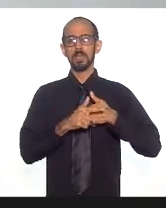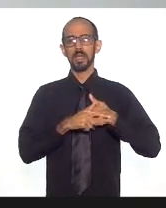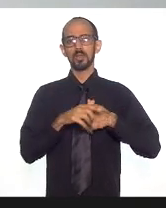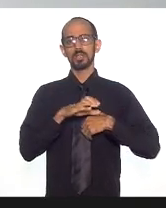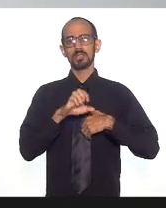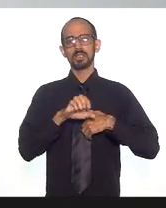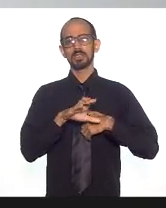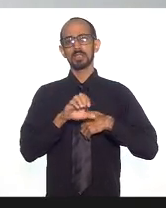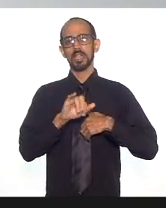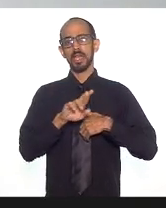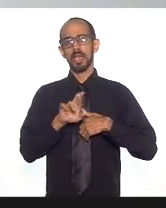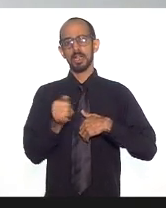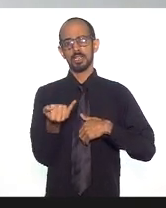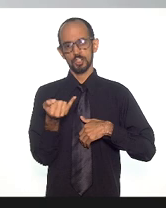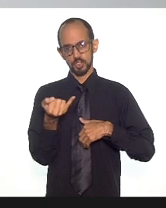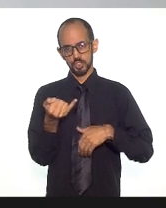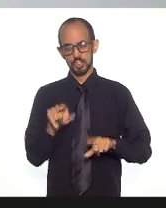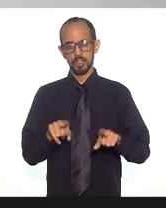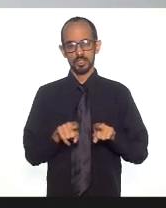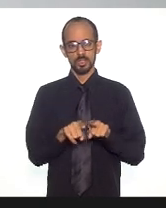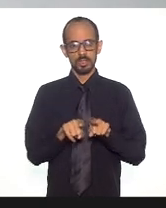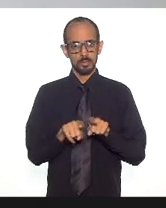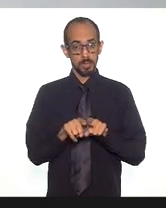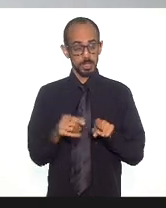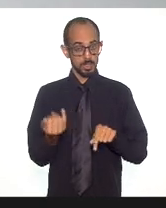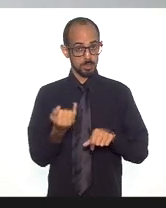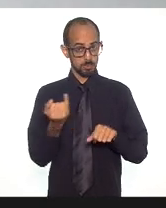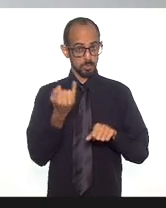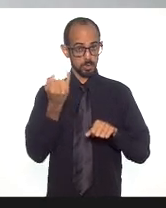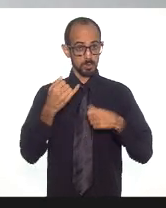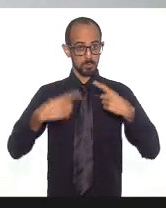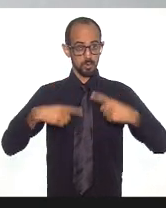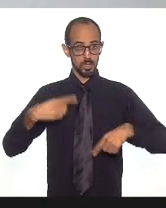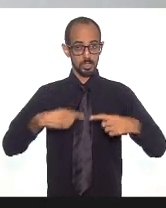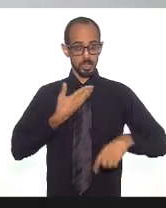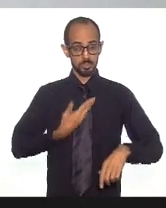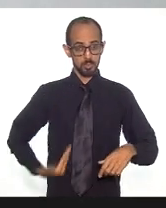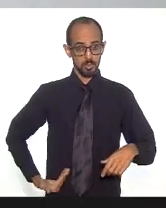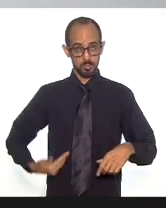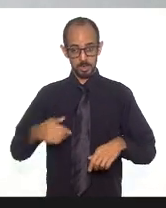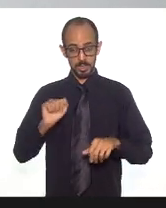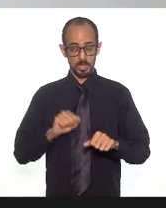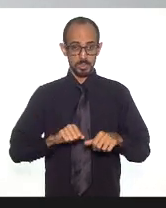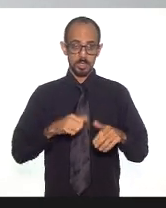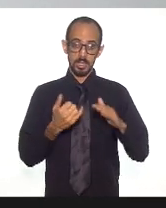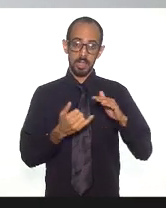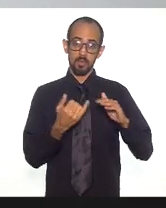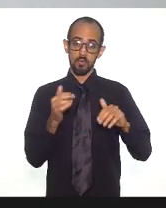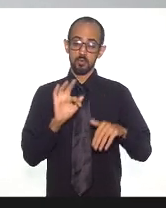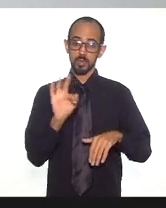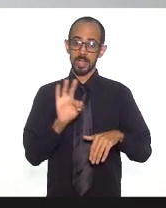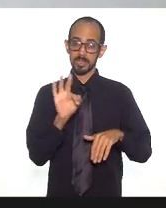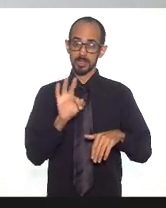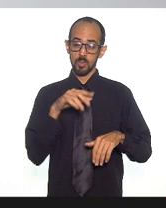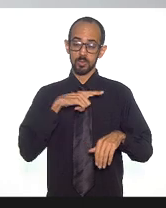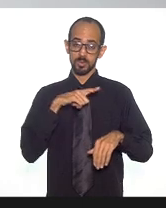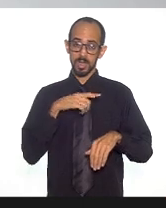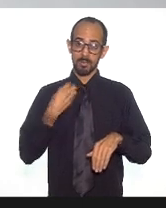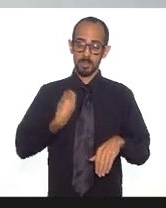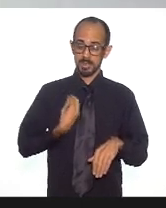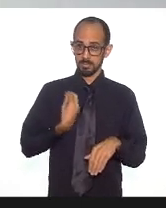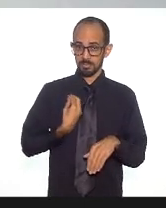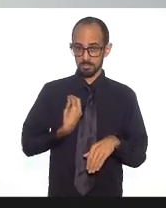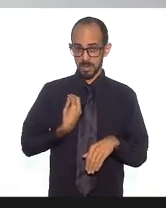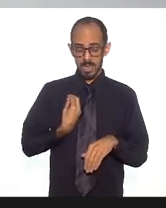da Fundação CCERJ e dessas importantes políticas públicas que a Fundação participa, atuando